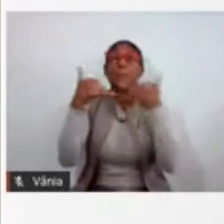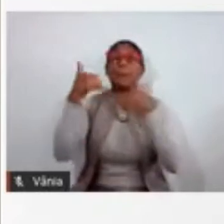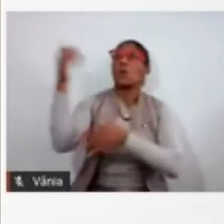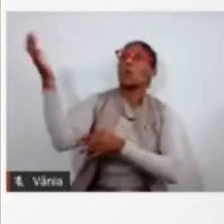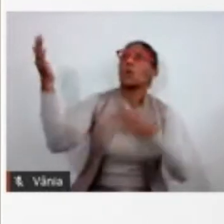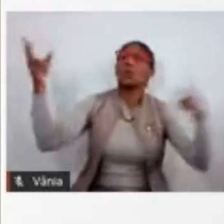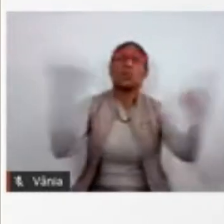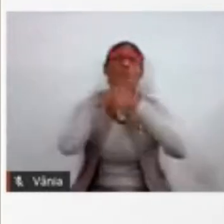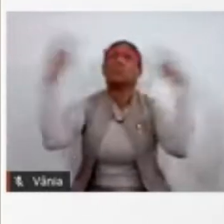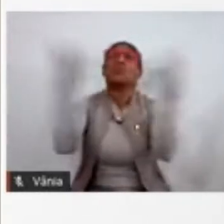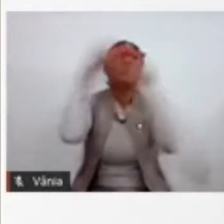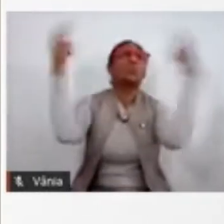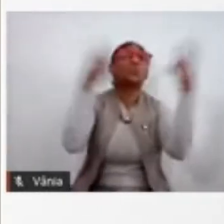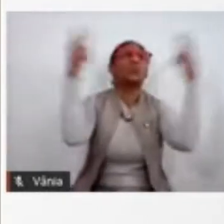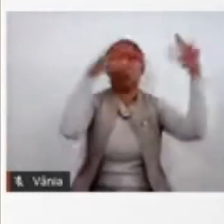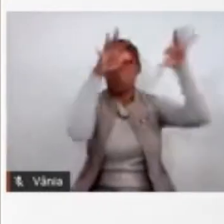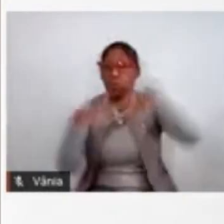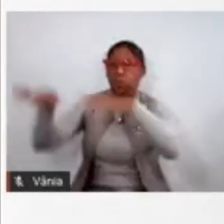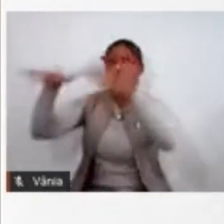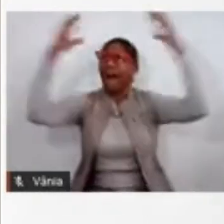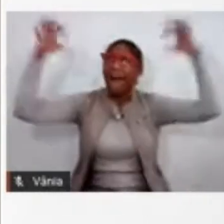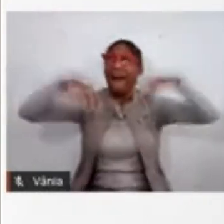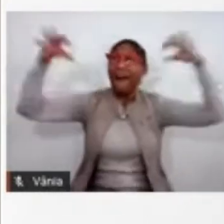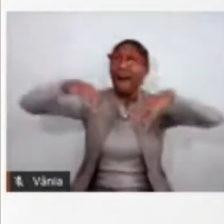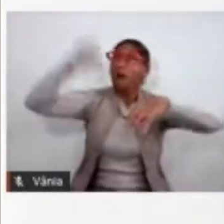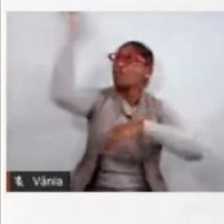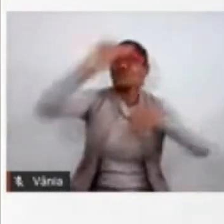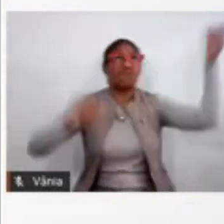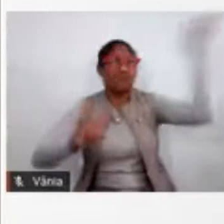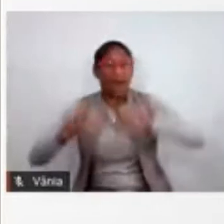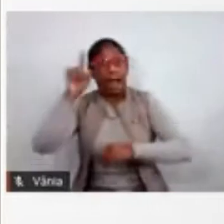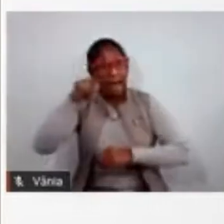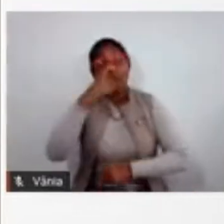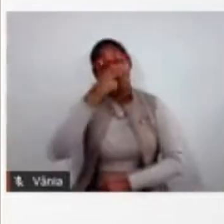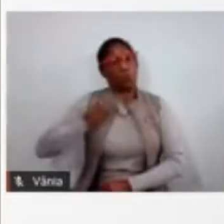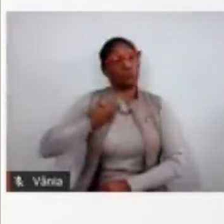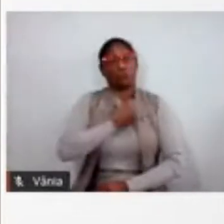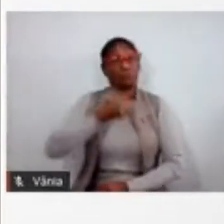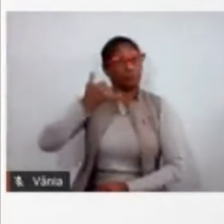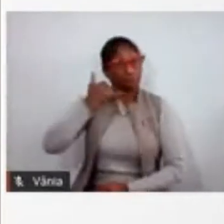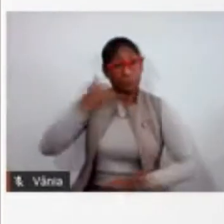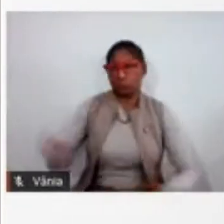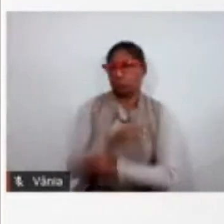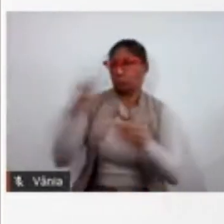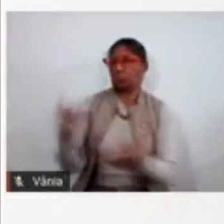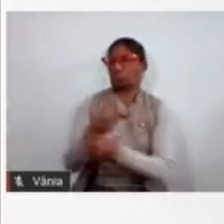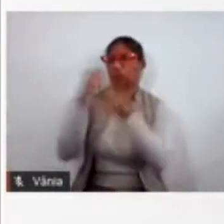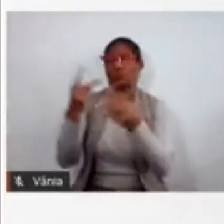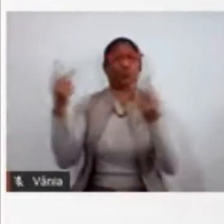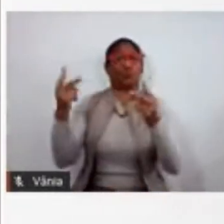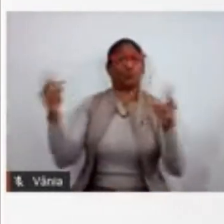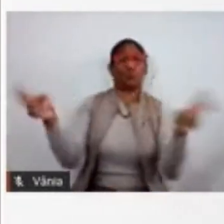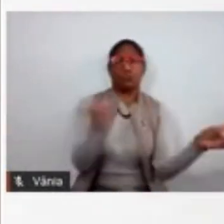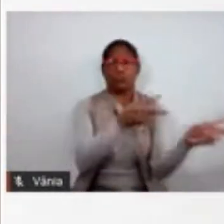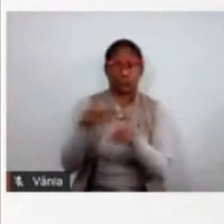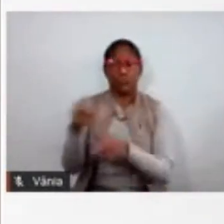situação climática no estado, para chuvas ou outras, né, ciclones, vendavais. Nós